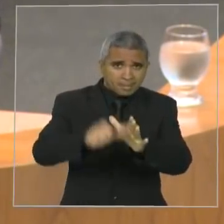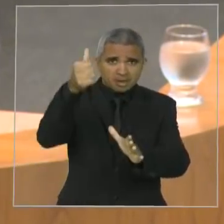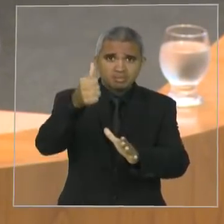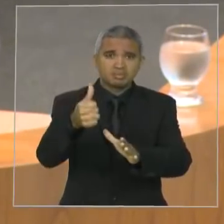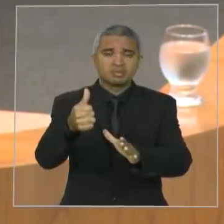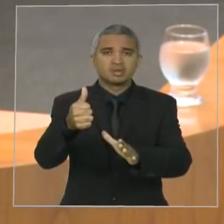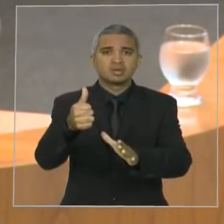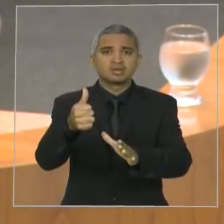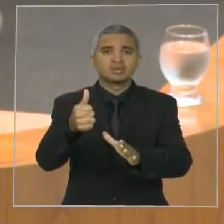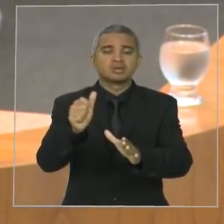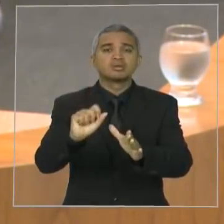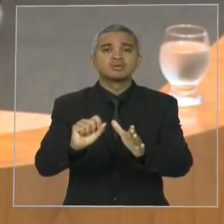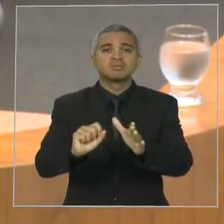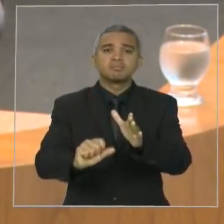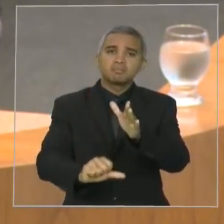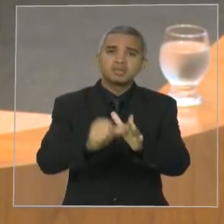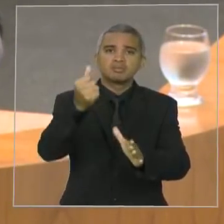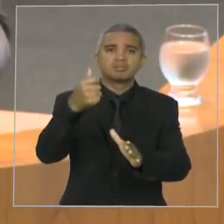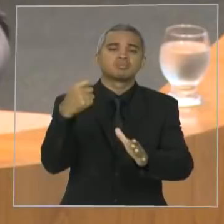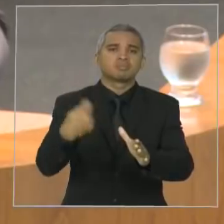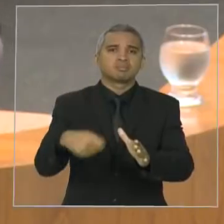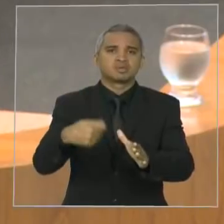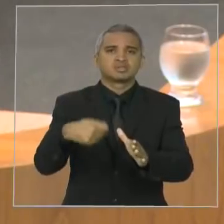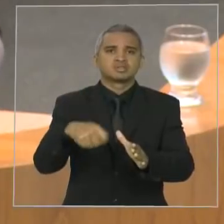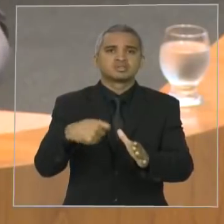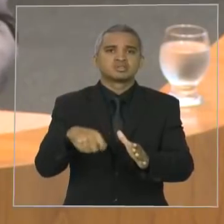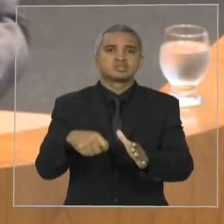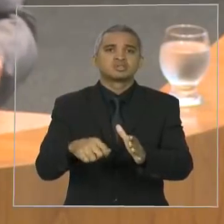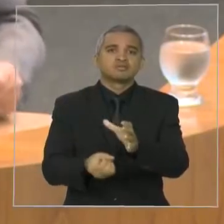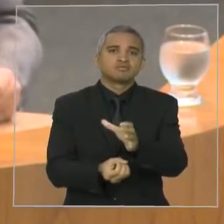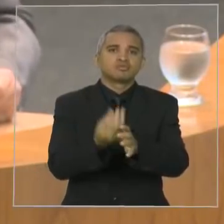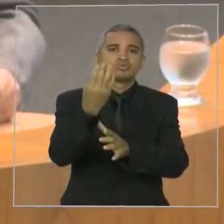pública, o profissional